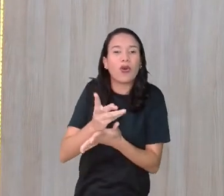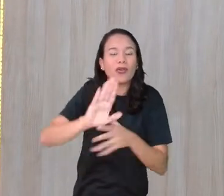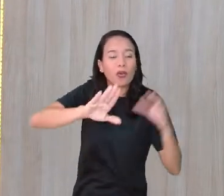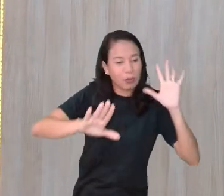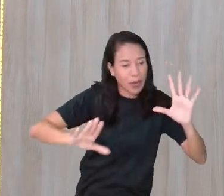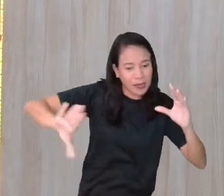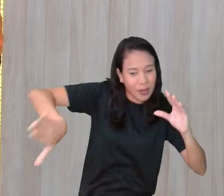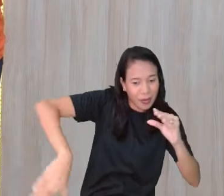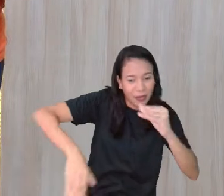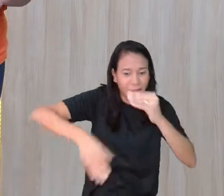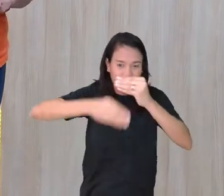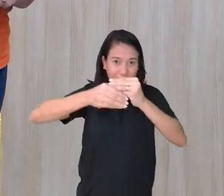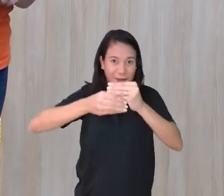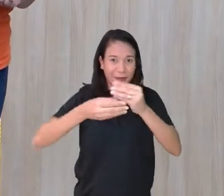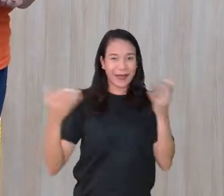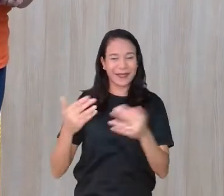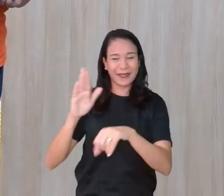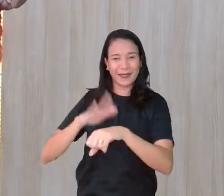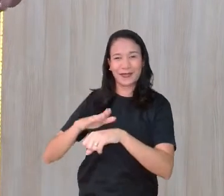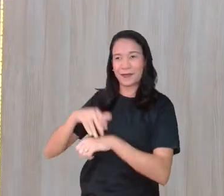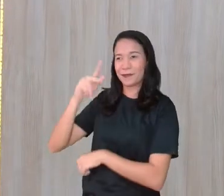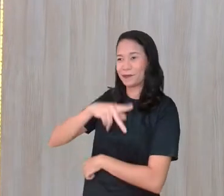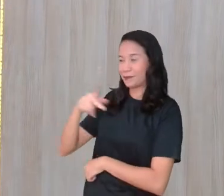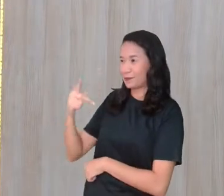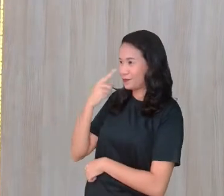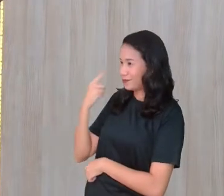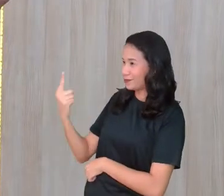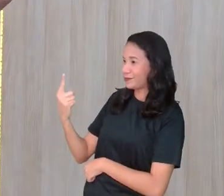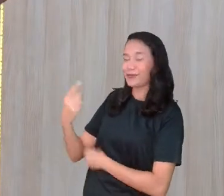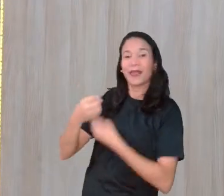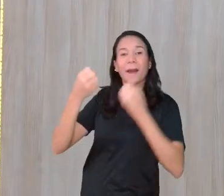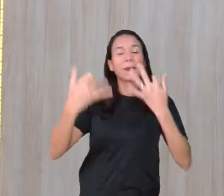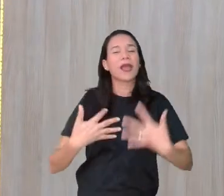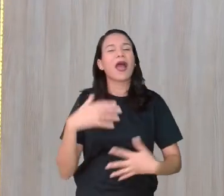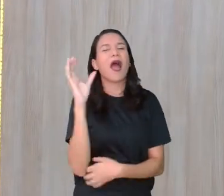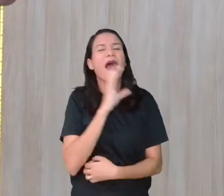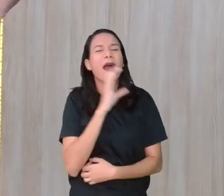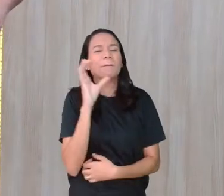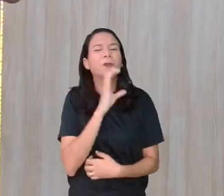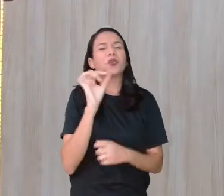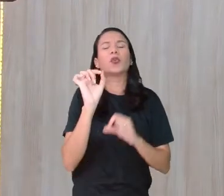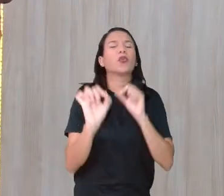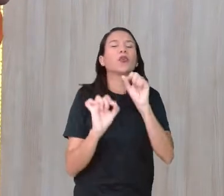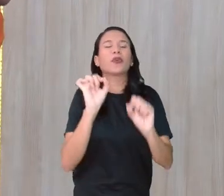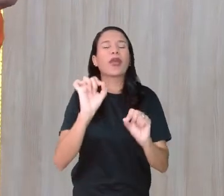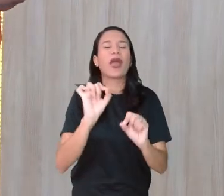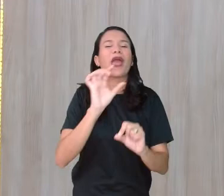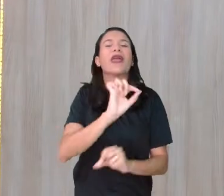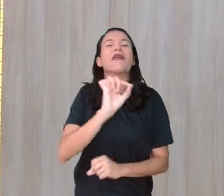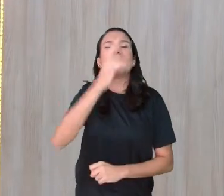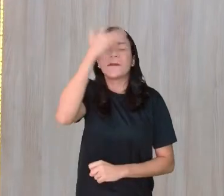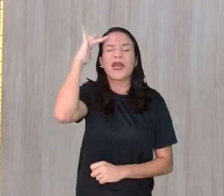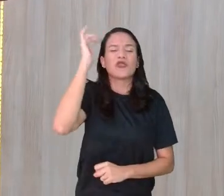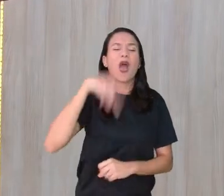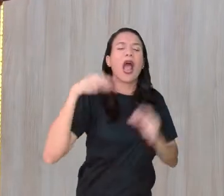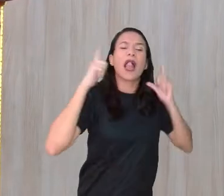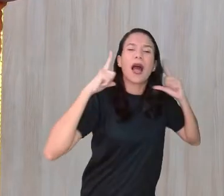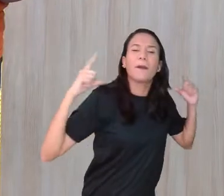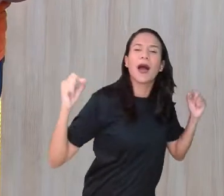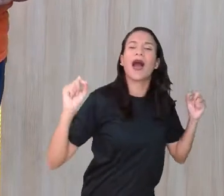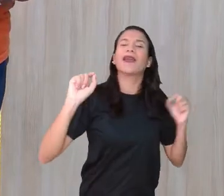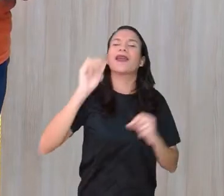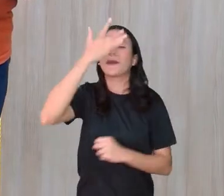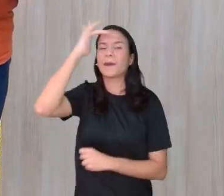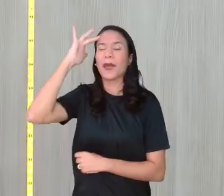outro. Eu vou chamar mais uma vez a professora Cláudia, que ela vai contar aí rapidinho para a gente quem é Lamarck e quem é Darwin, professora